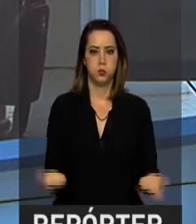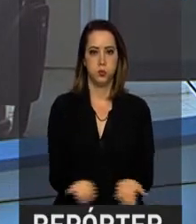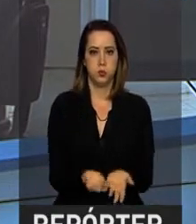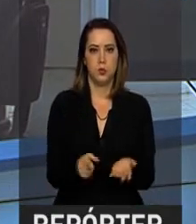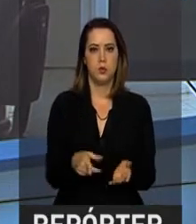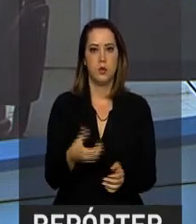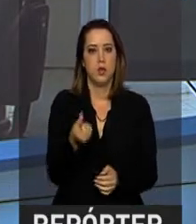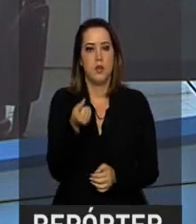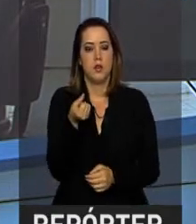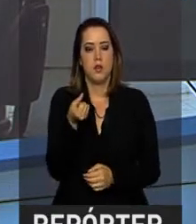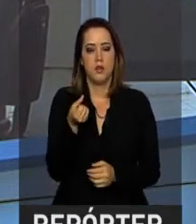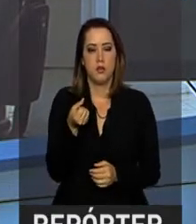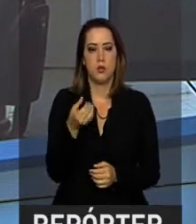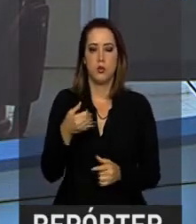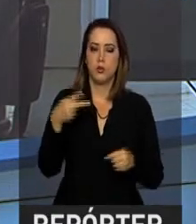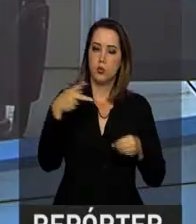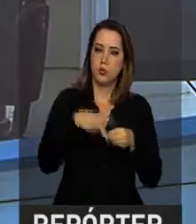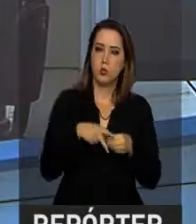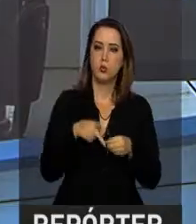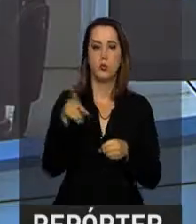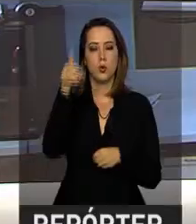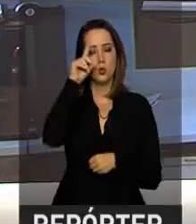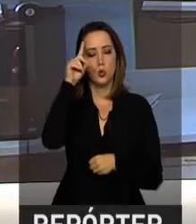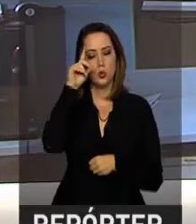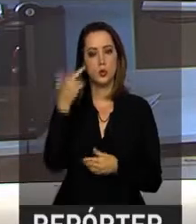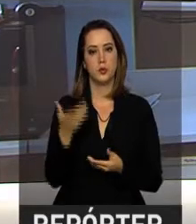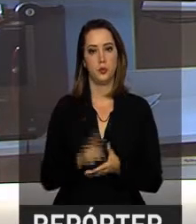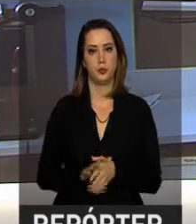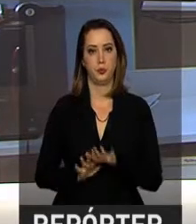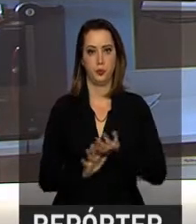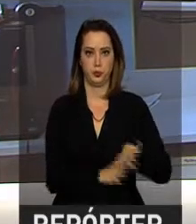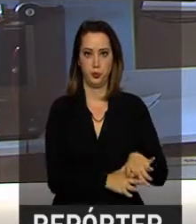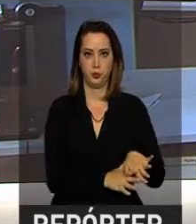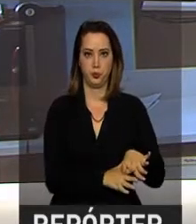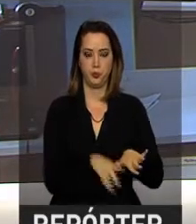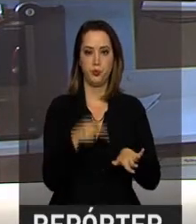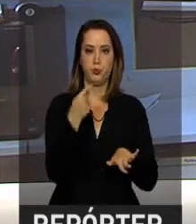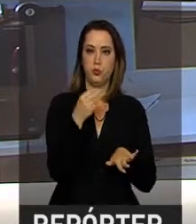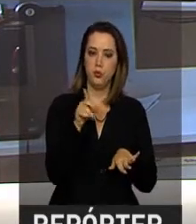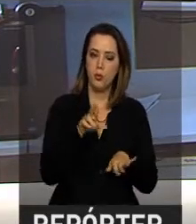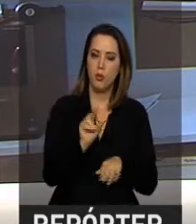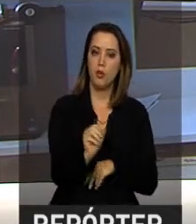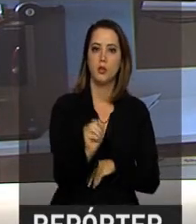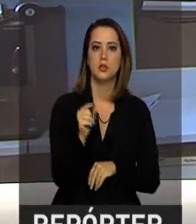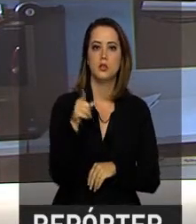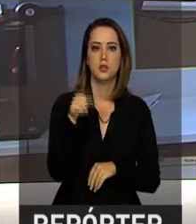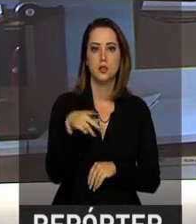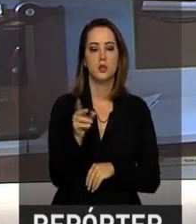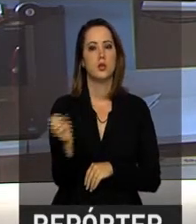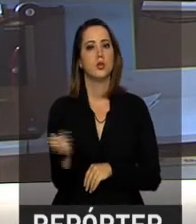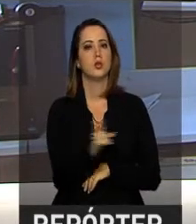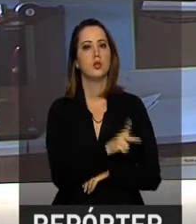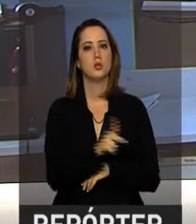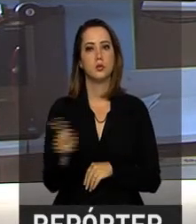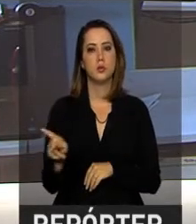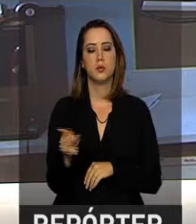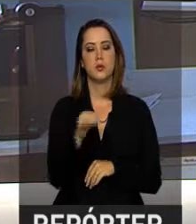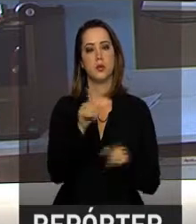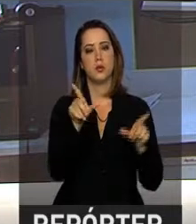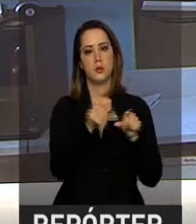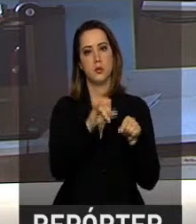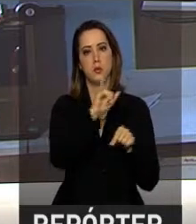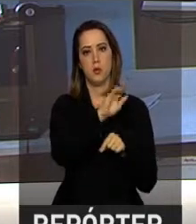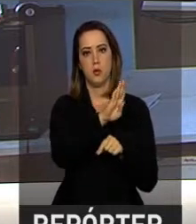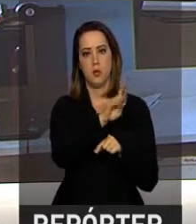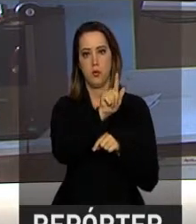cúbicos de gás paulo rabello de castro é o novo presidente do ibge a posse foi agora há pouco no